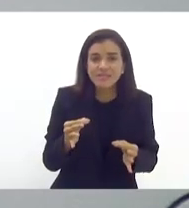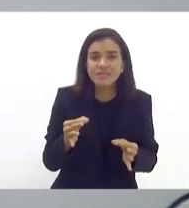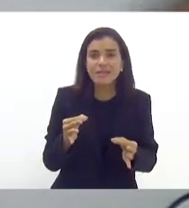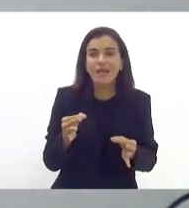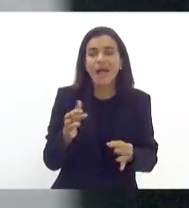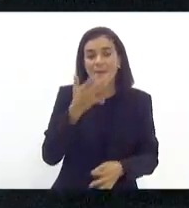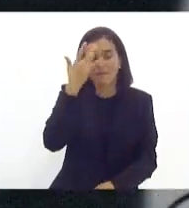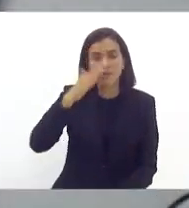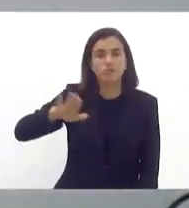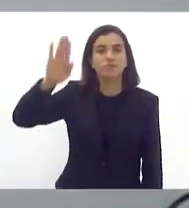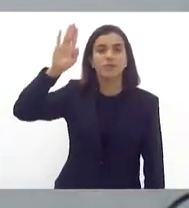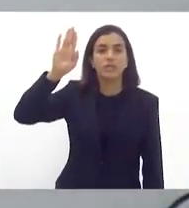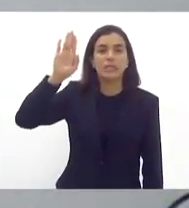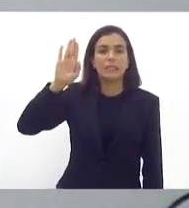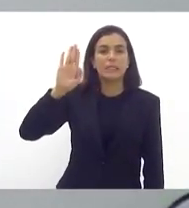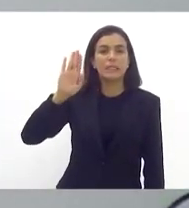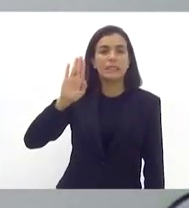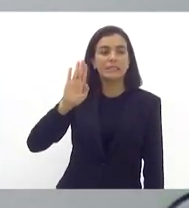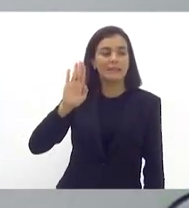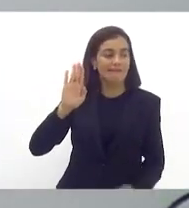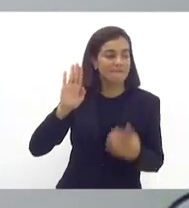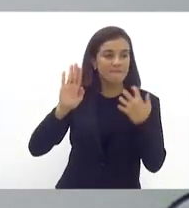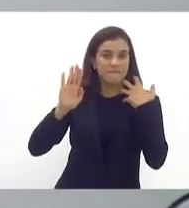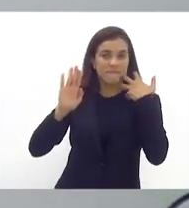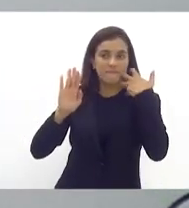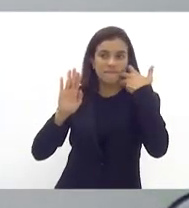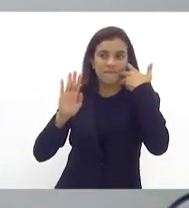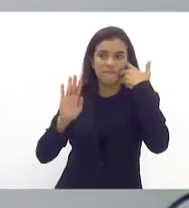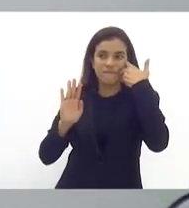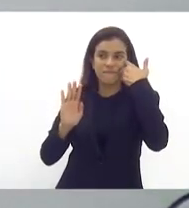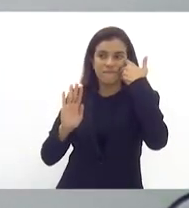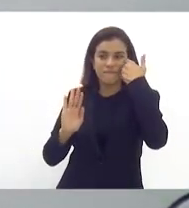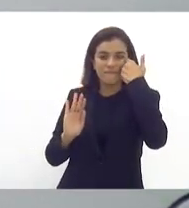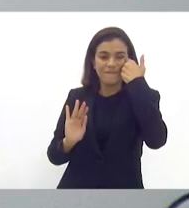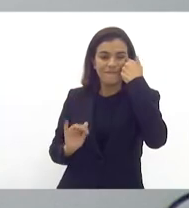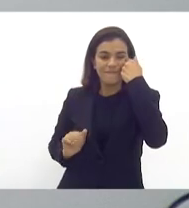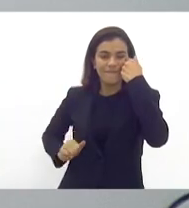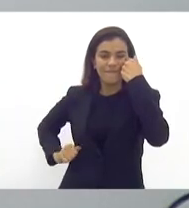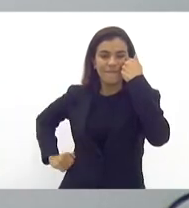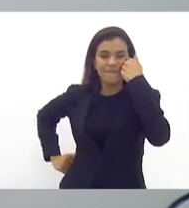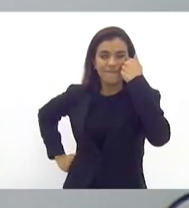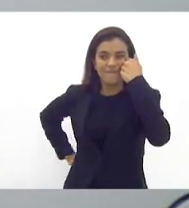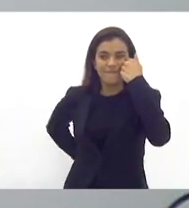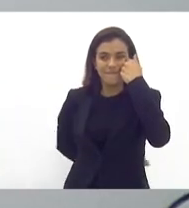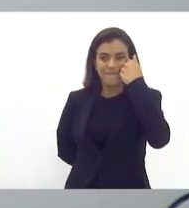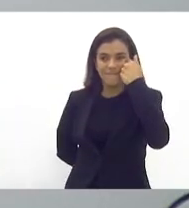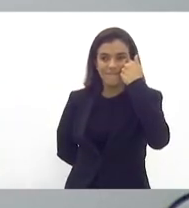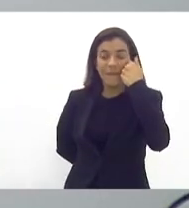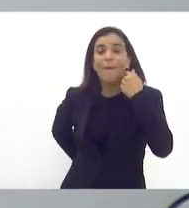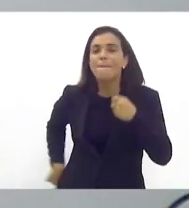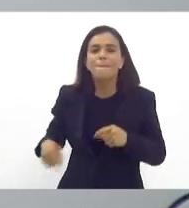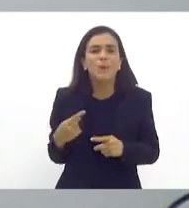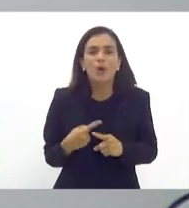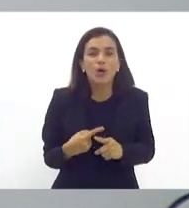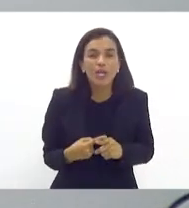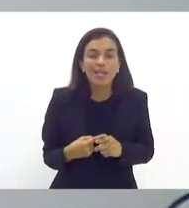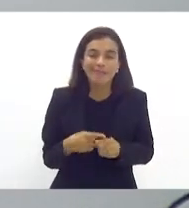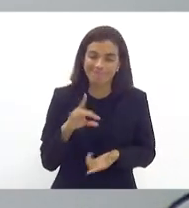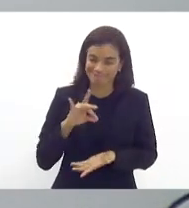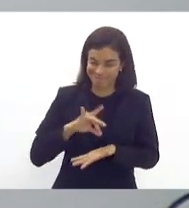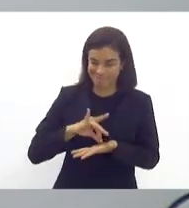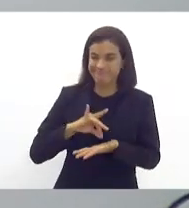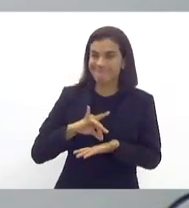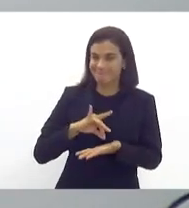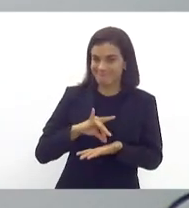aquele que levantou a mão vai fazendo assim vai abaixando a mão né porque realmente